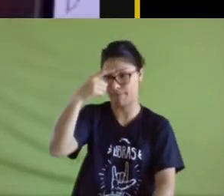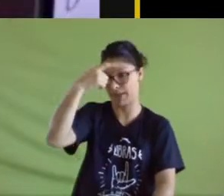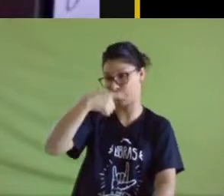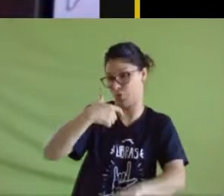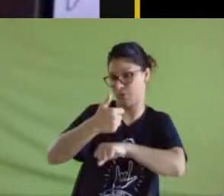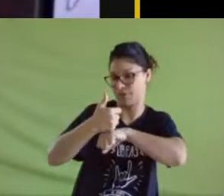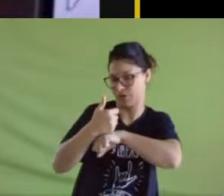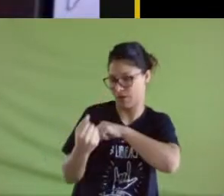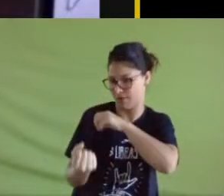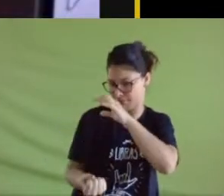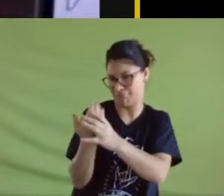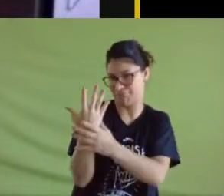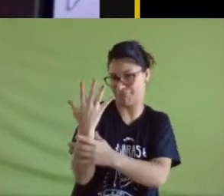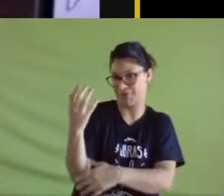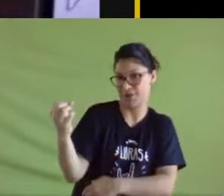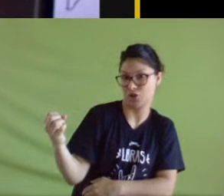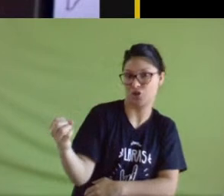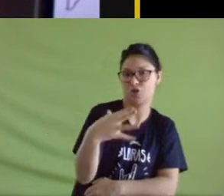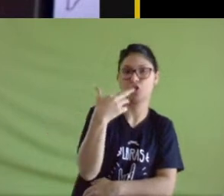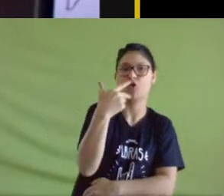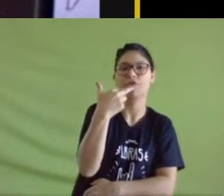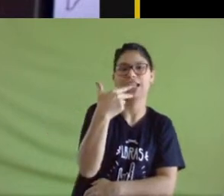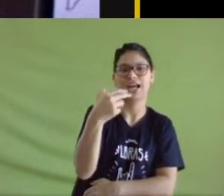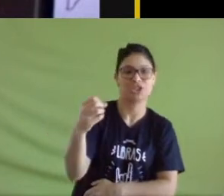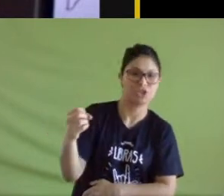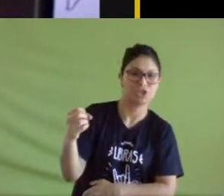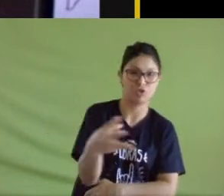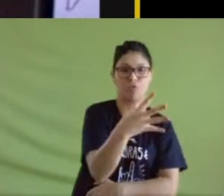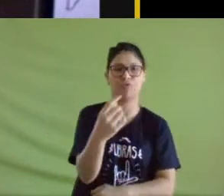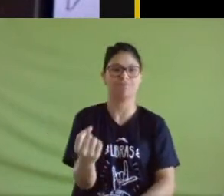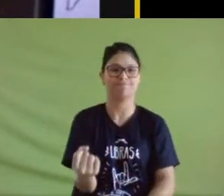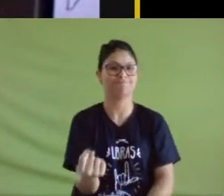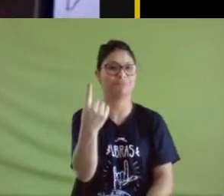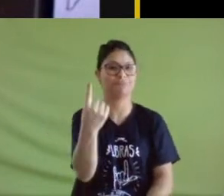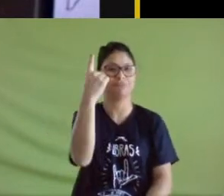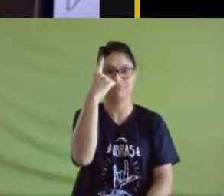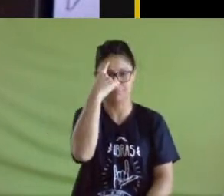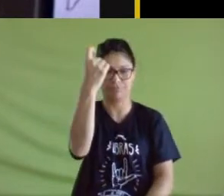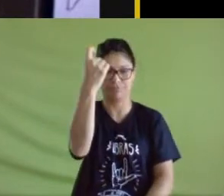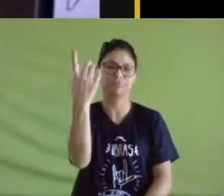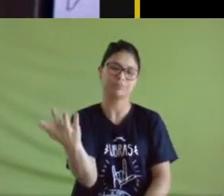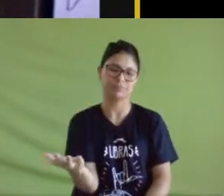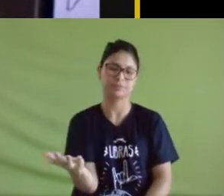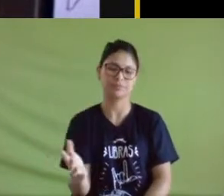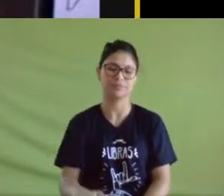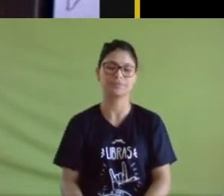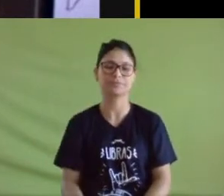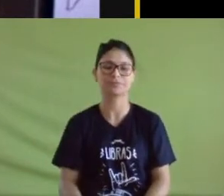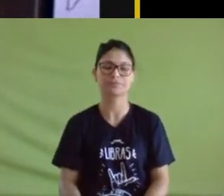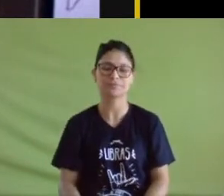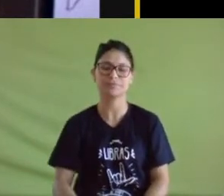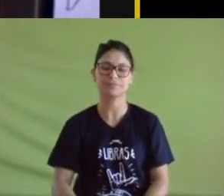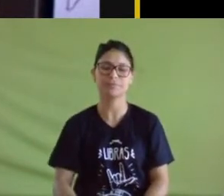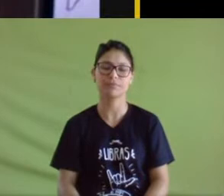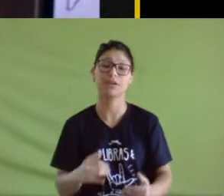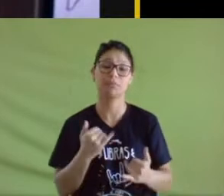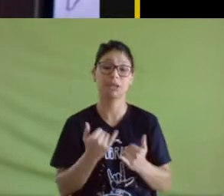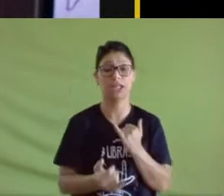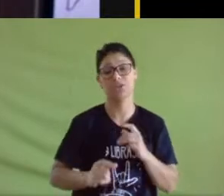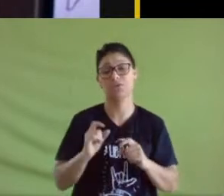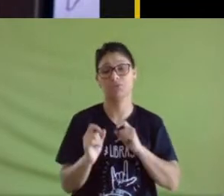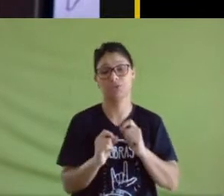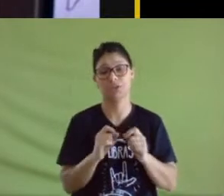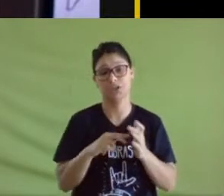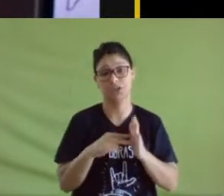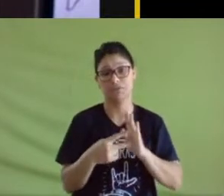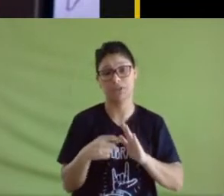novas, ele inventa novidades, no sentido, assim, de um Baudelaire. Quer dizer, que dizia que a